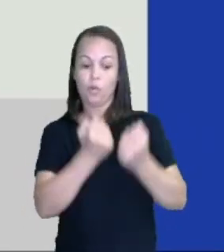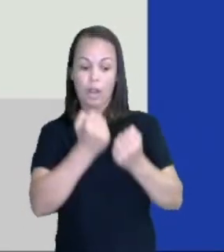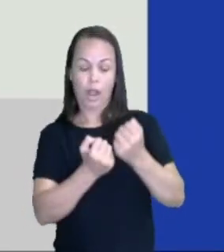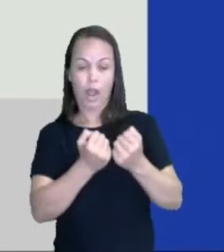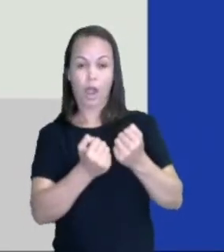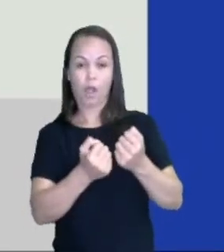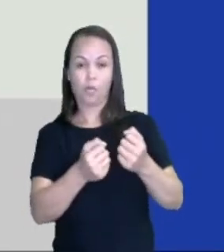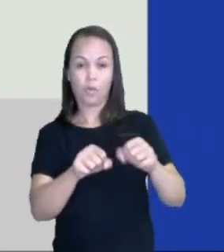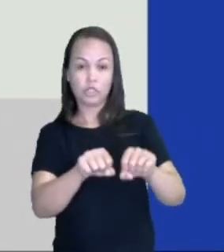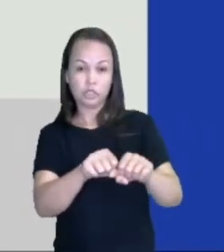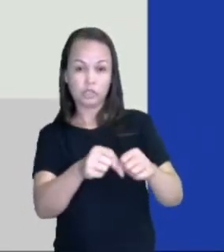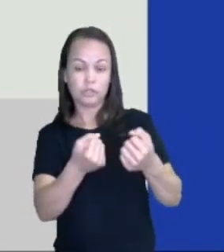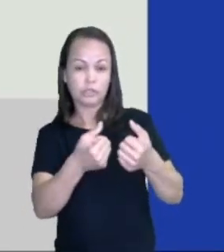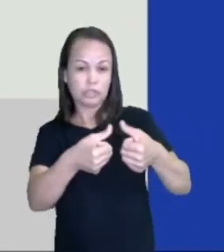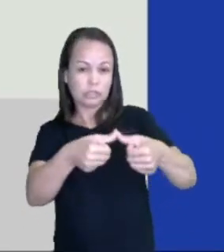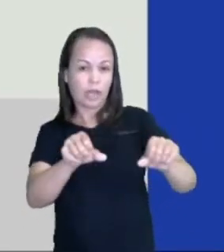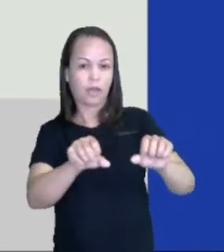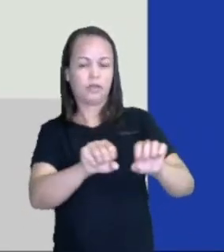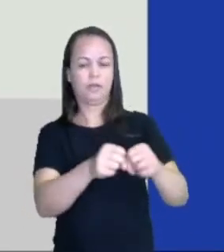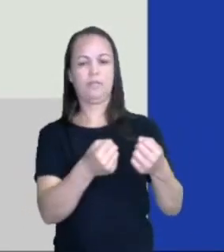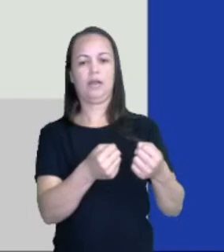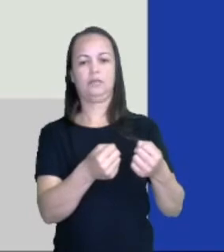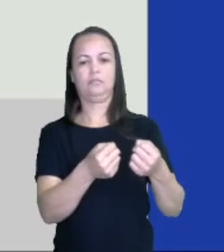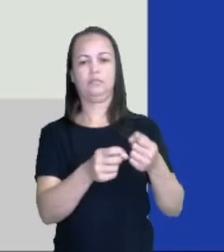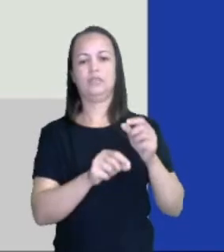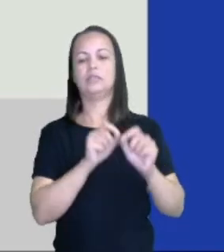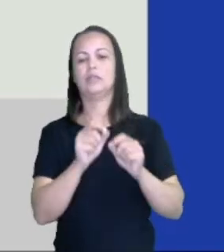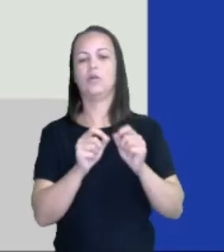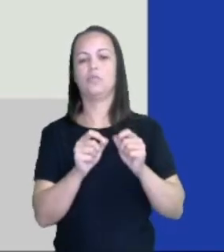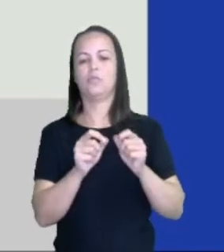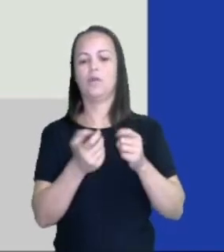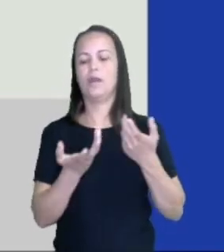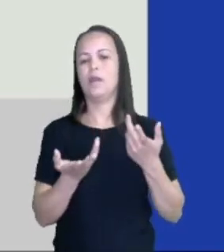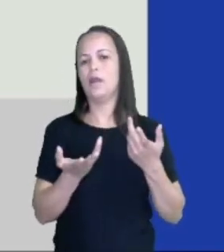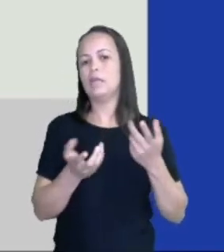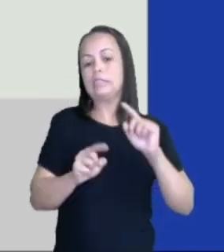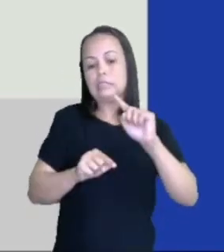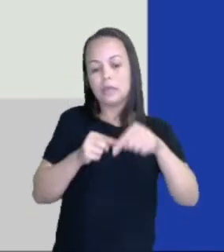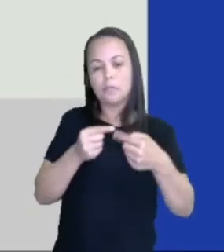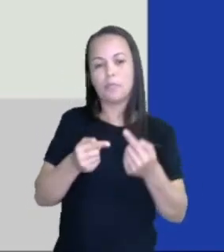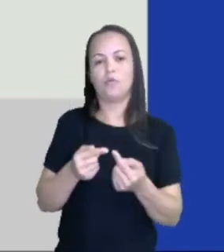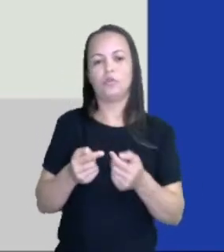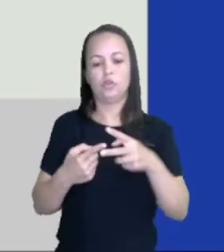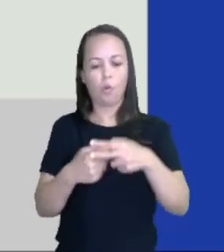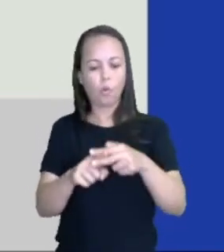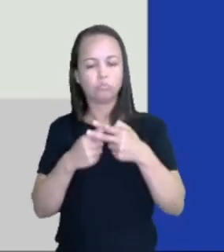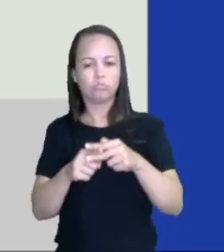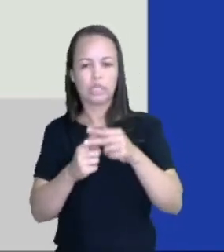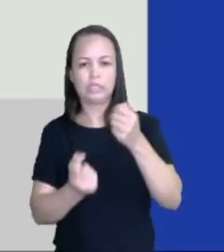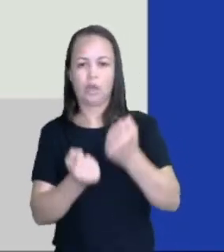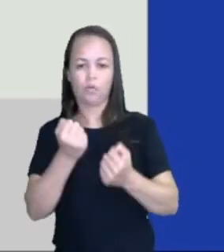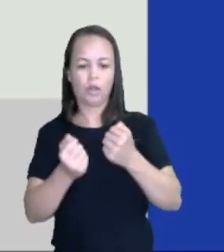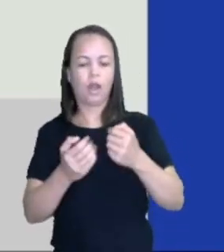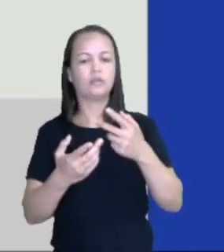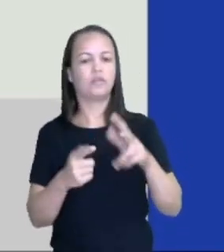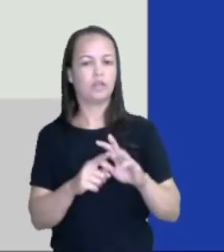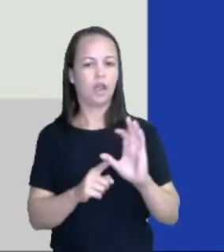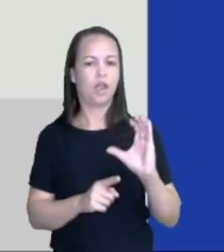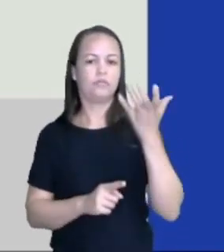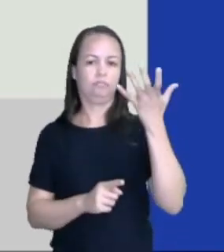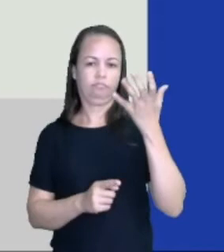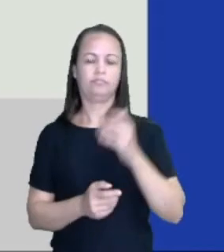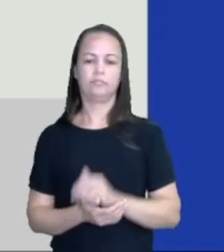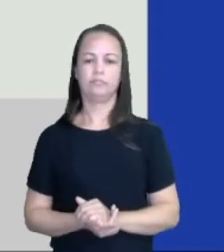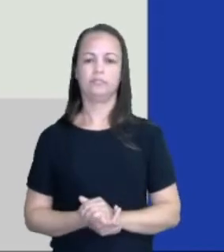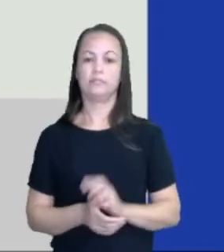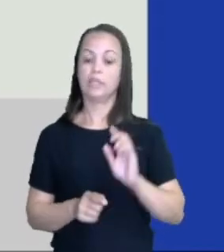carro está quebrado, significa que é uma situação temporária, que depois que a gente consertar, aquilo vai se resolver.